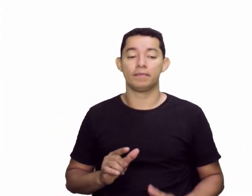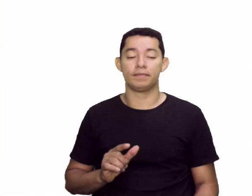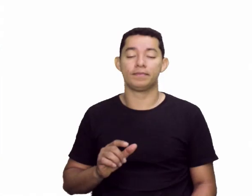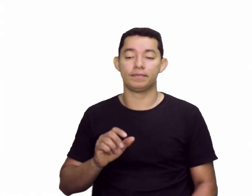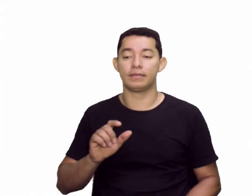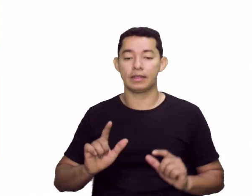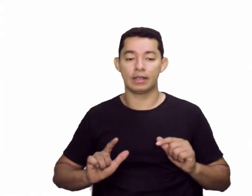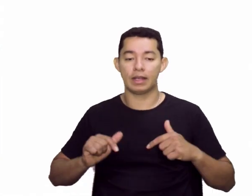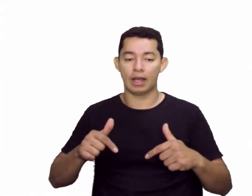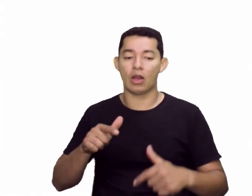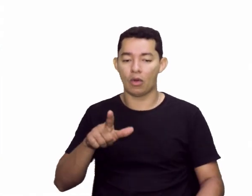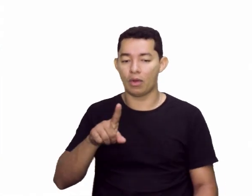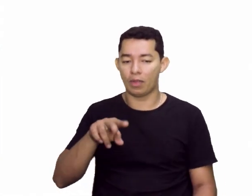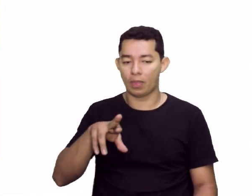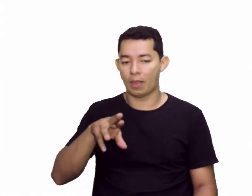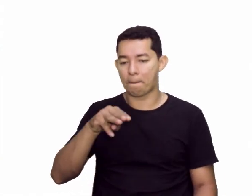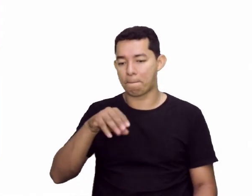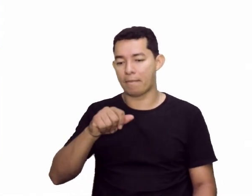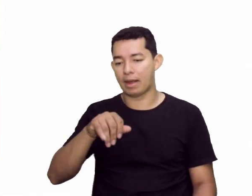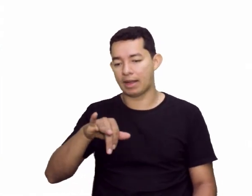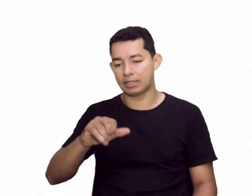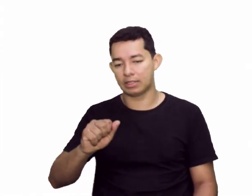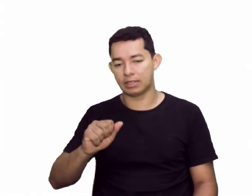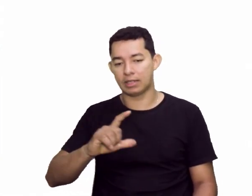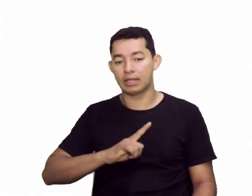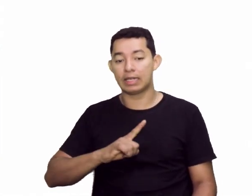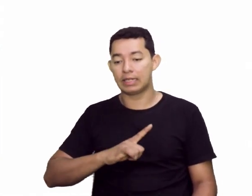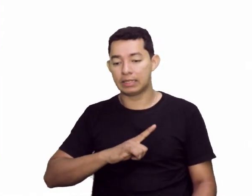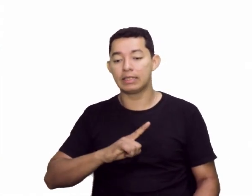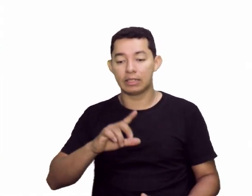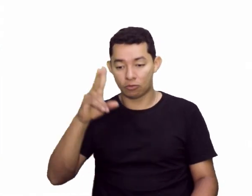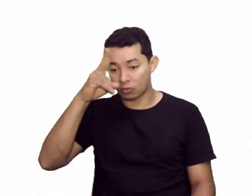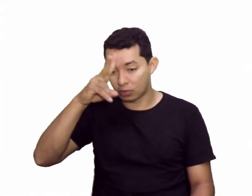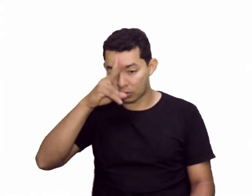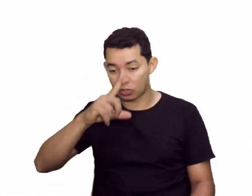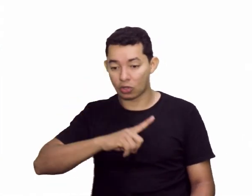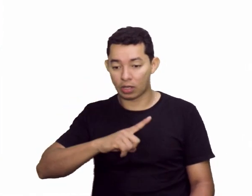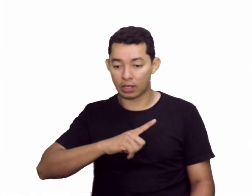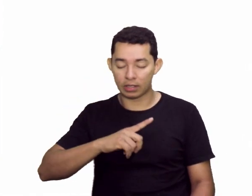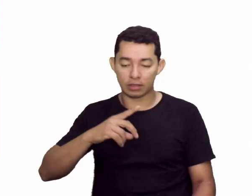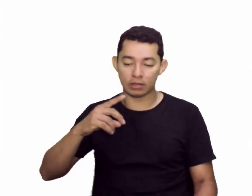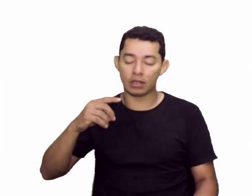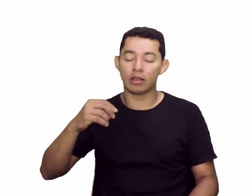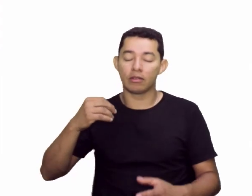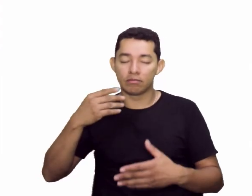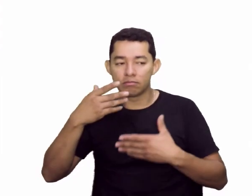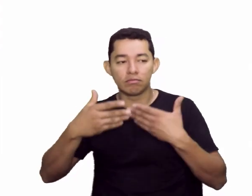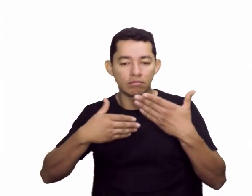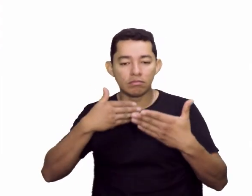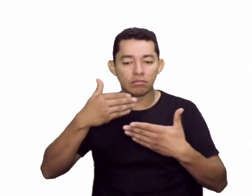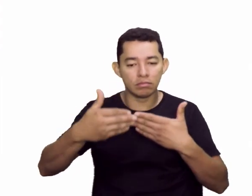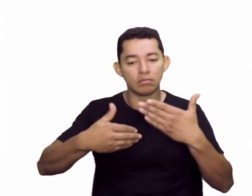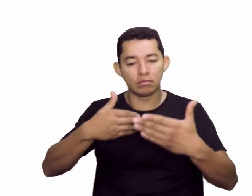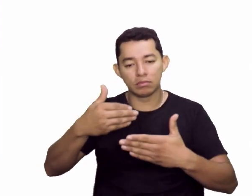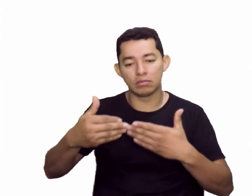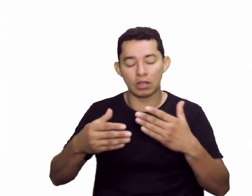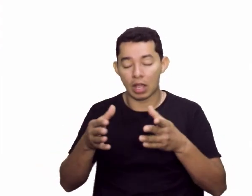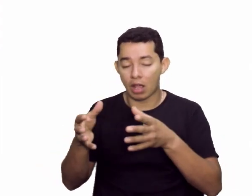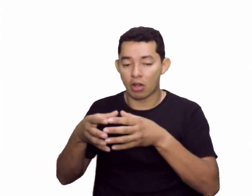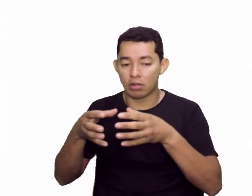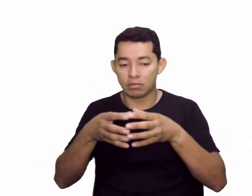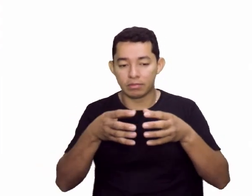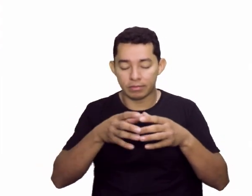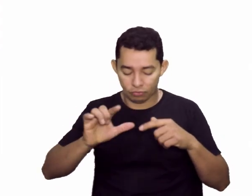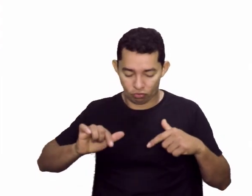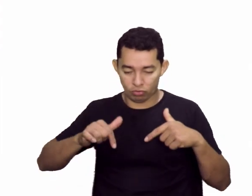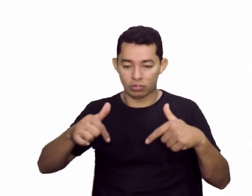uma trama, tem uma história, tem um enredo, que é o conjunto de atos dramáticos, maneiras de ser e